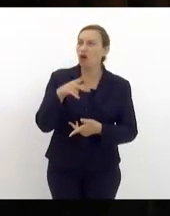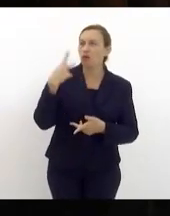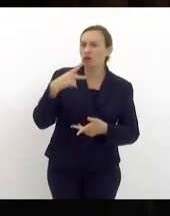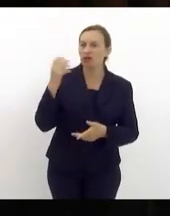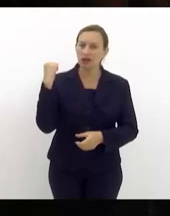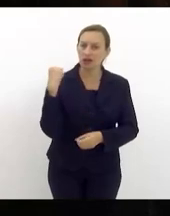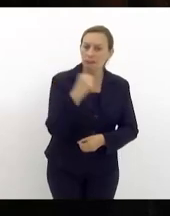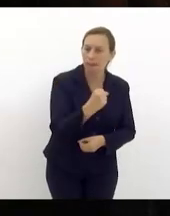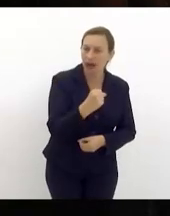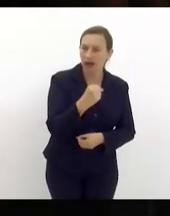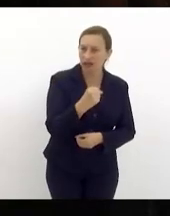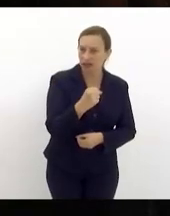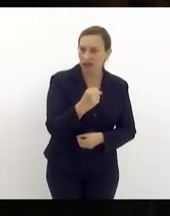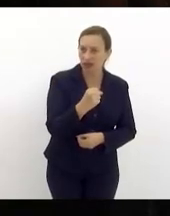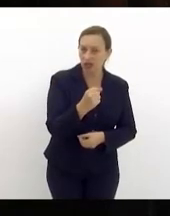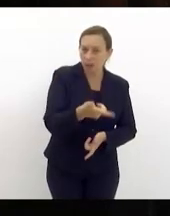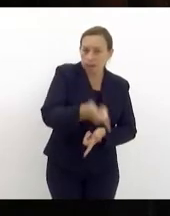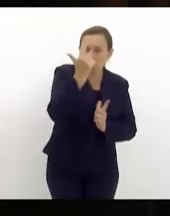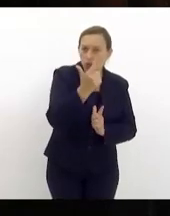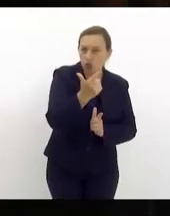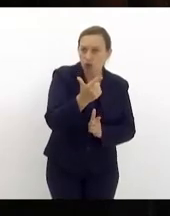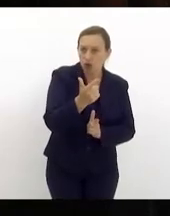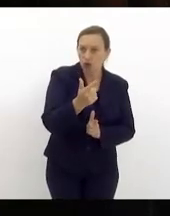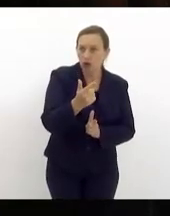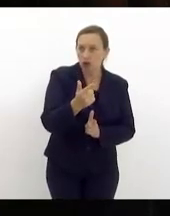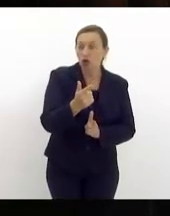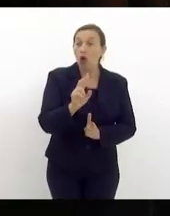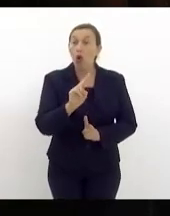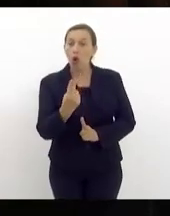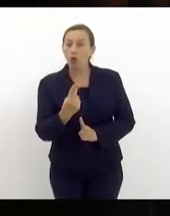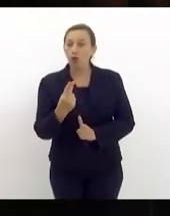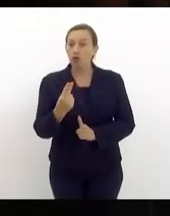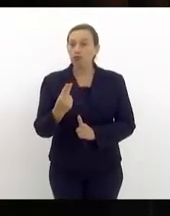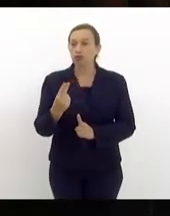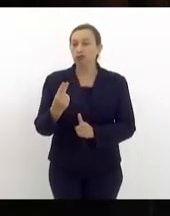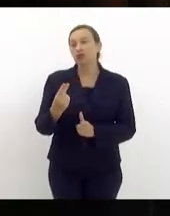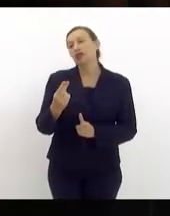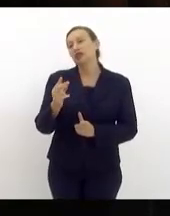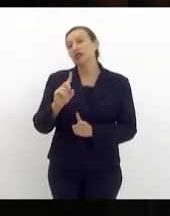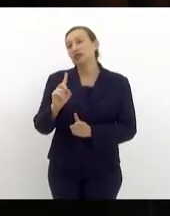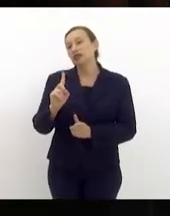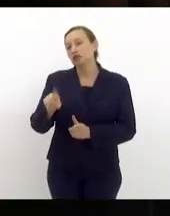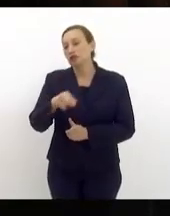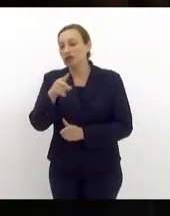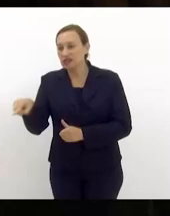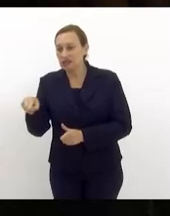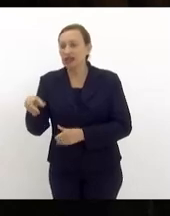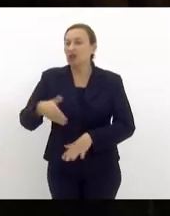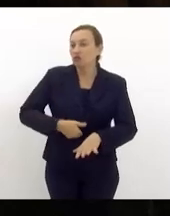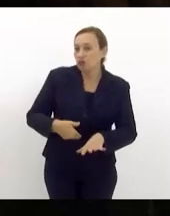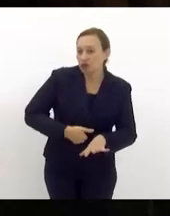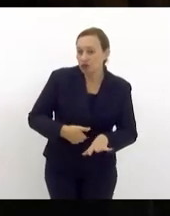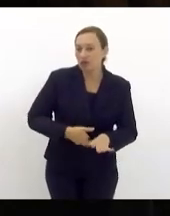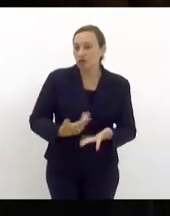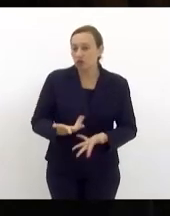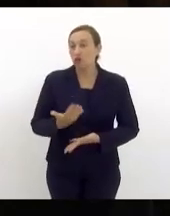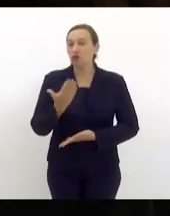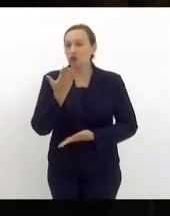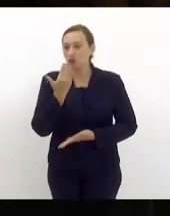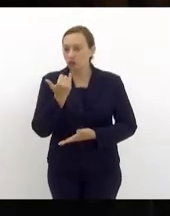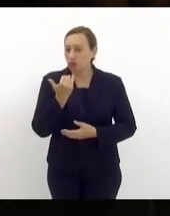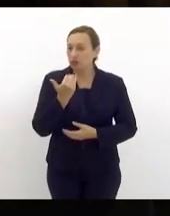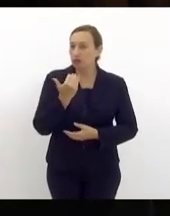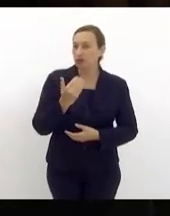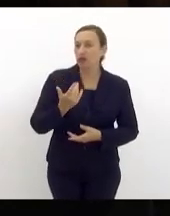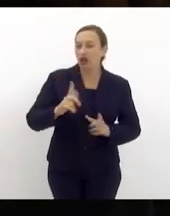mata na ponta do fuzil, deixa morrer sem comida, a gente observa o quanto que esse governo da necropolítica